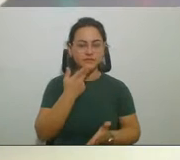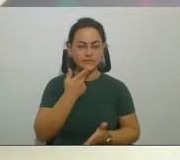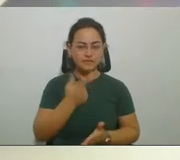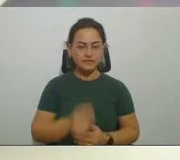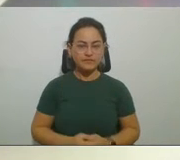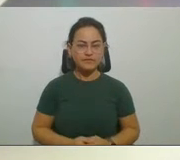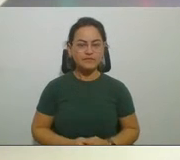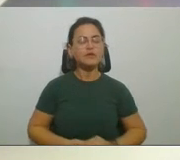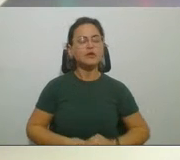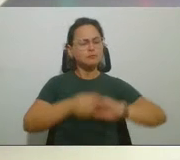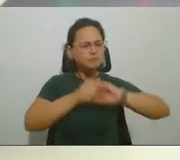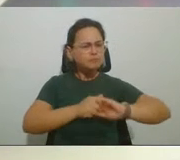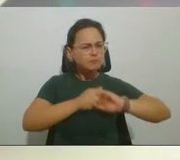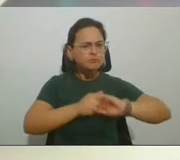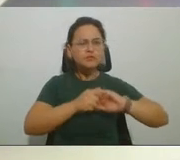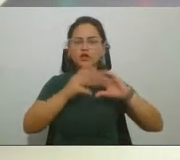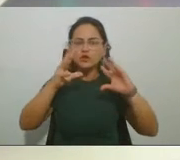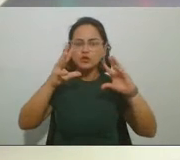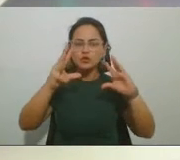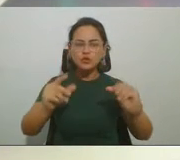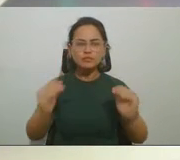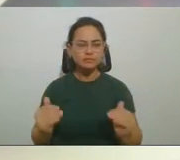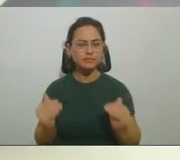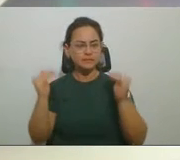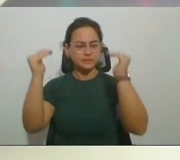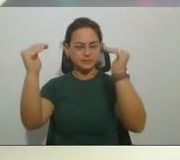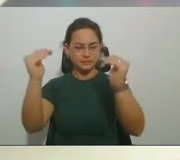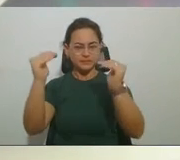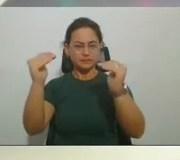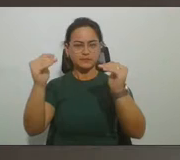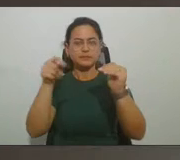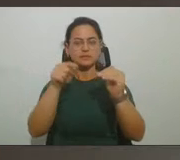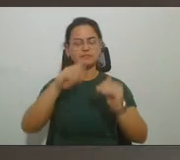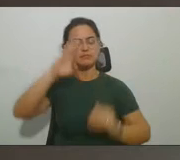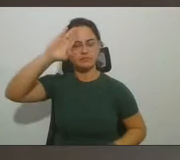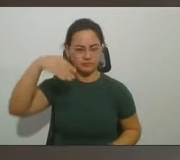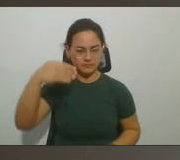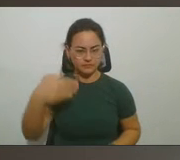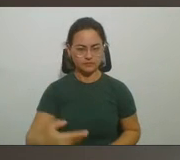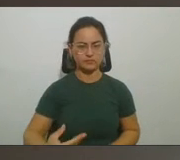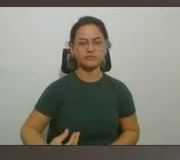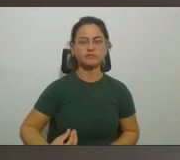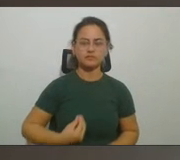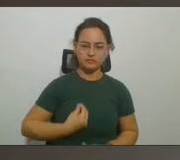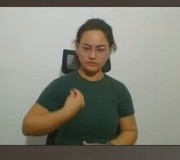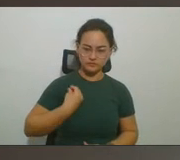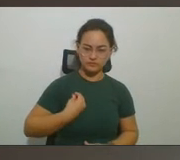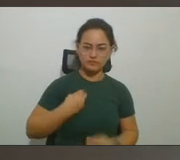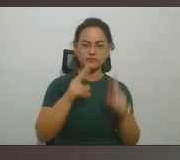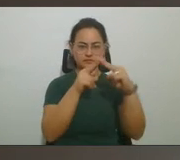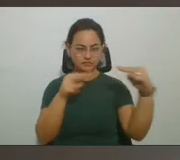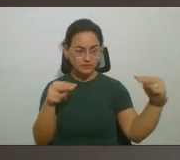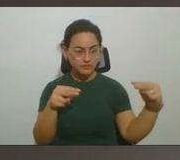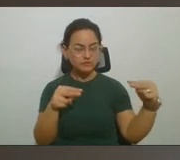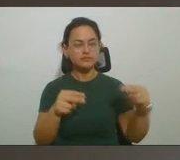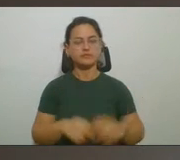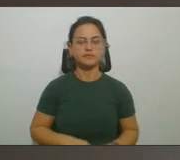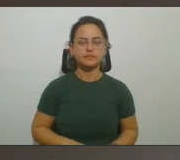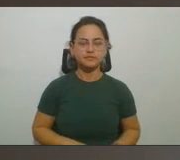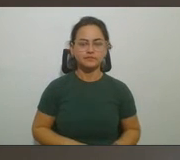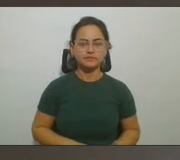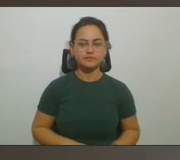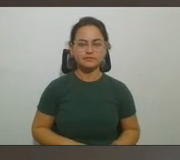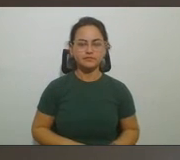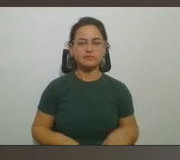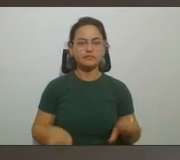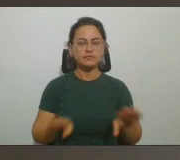meus cumprimentos às autoridades que dividem esse espaço de honra presencial e virtual, e falo também em